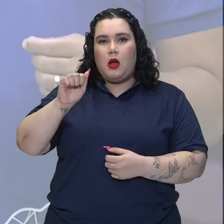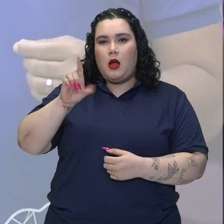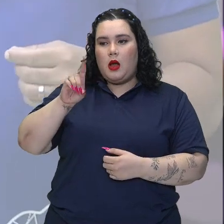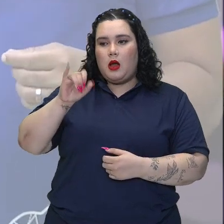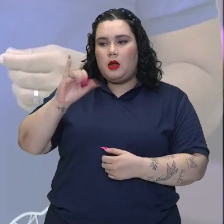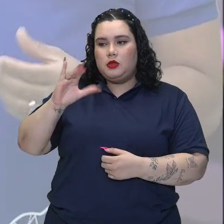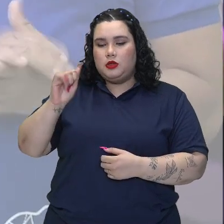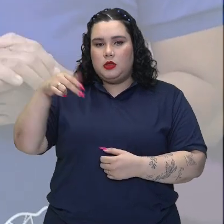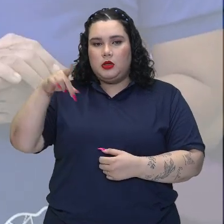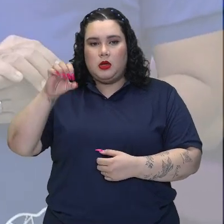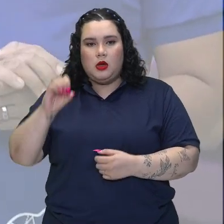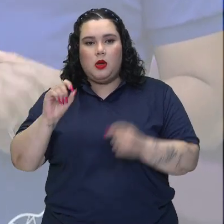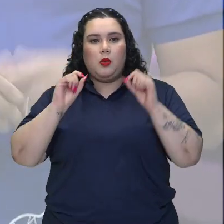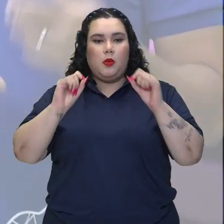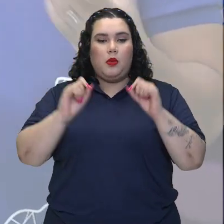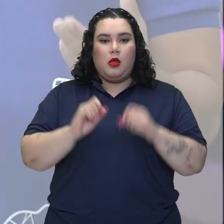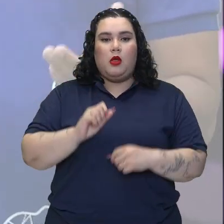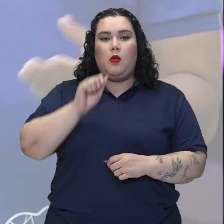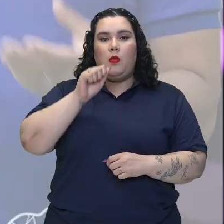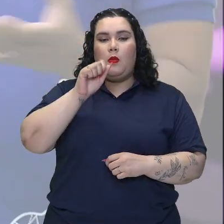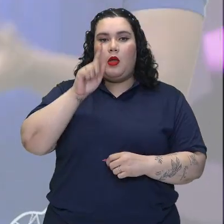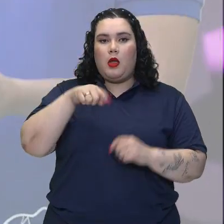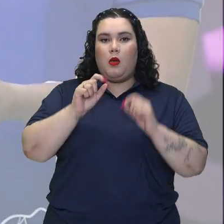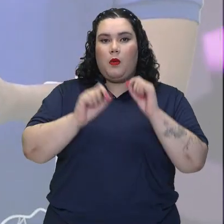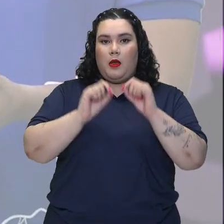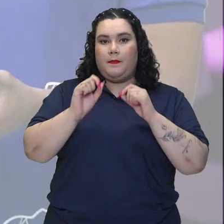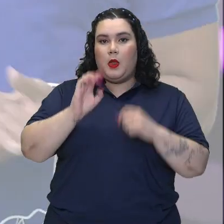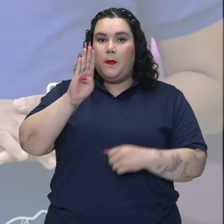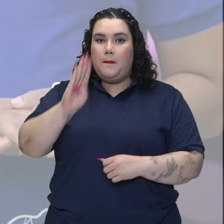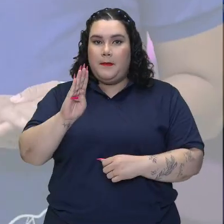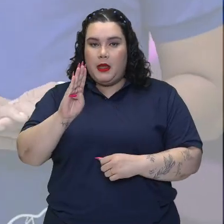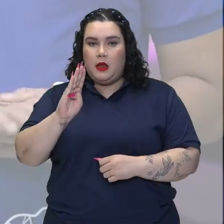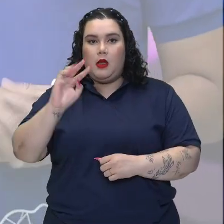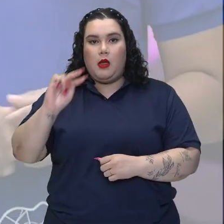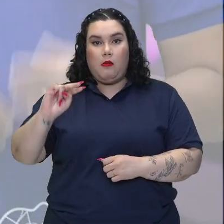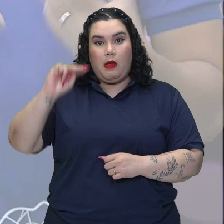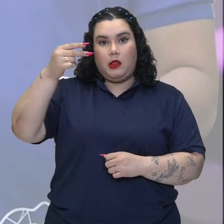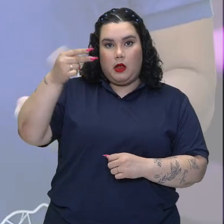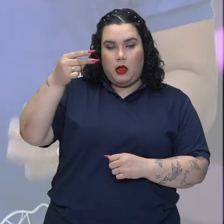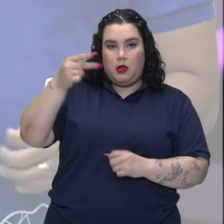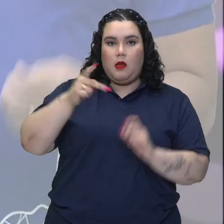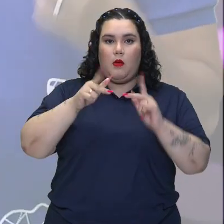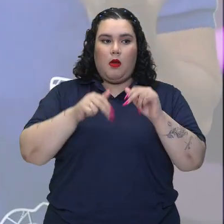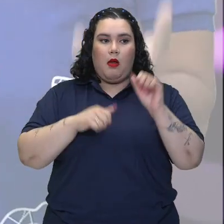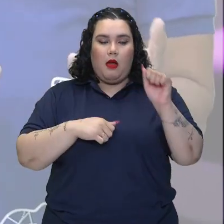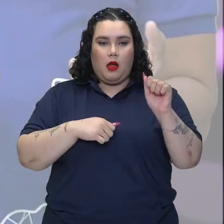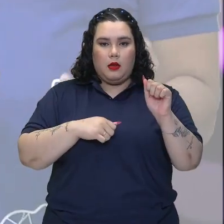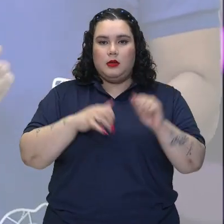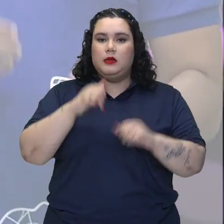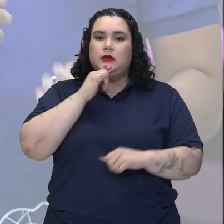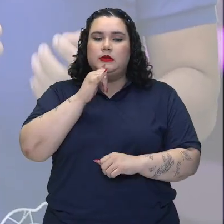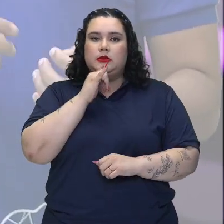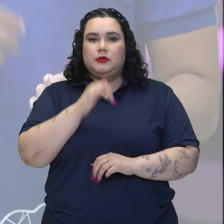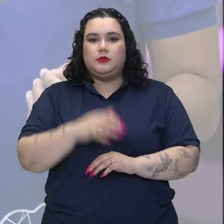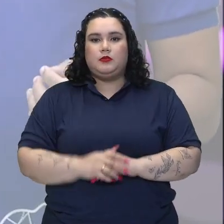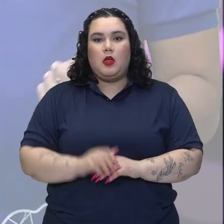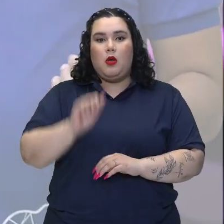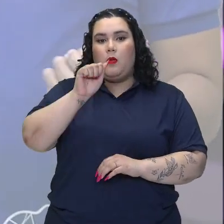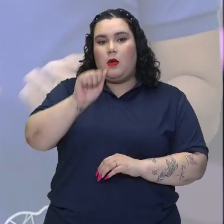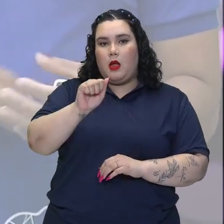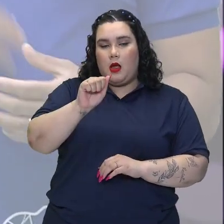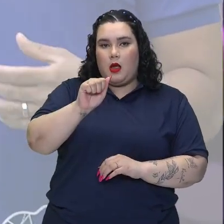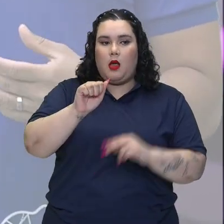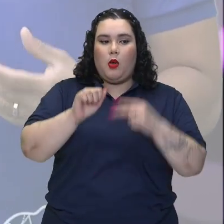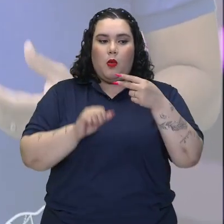B elevado ao quadrado. Nesse caso, se a gente estiver trabalhando raiz quadrada. Se fosse ao cubo, o A seria igual ao